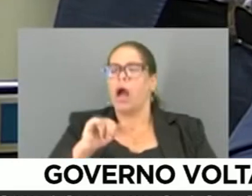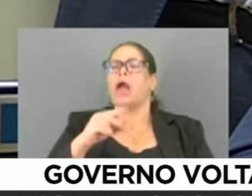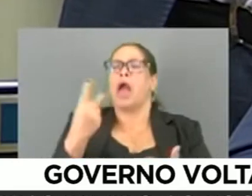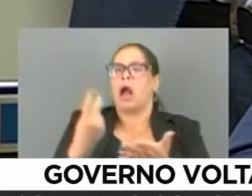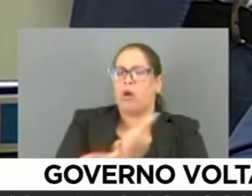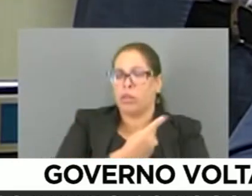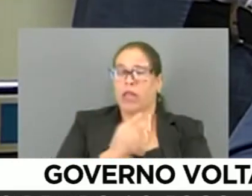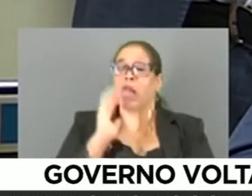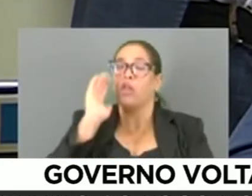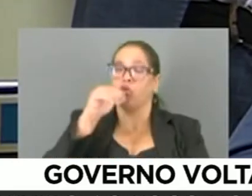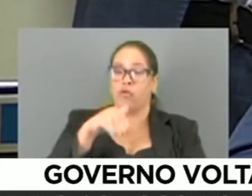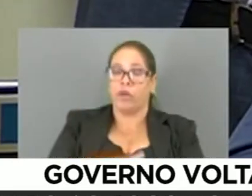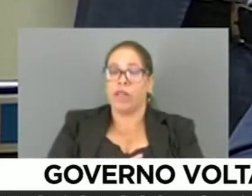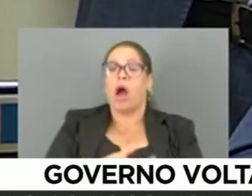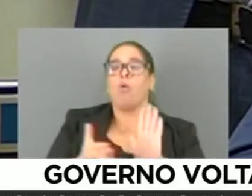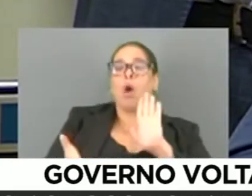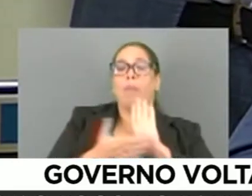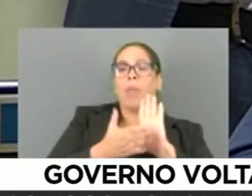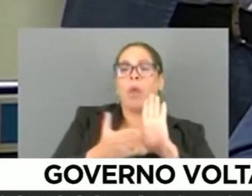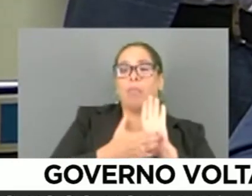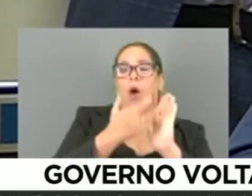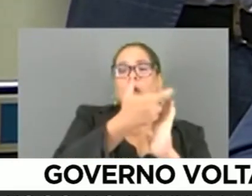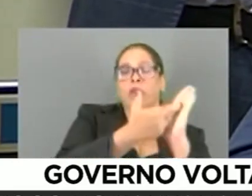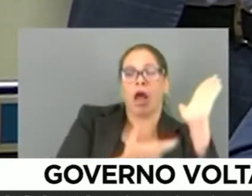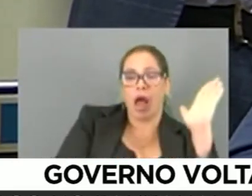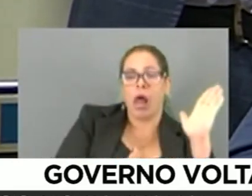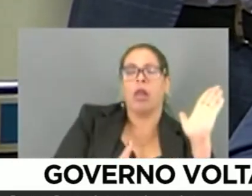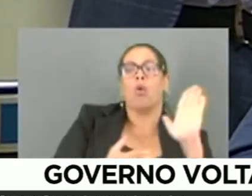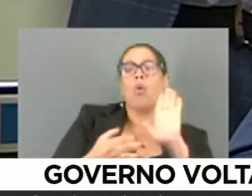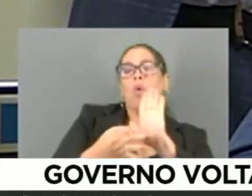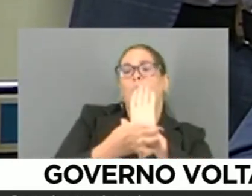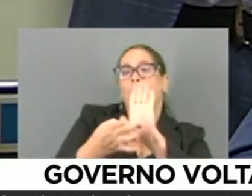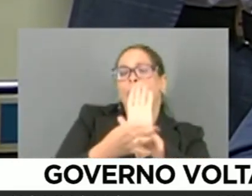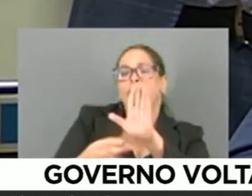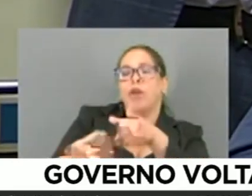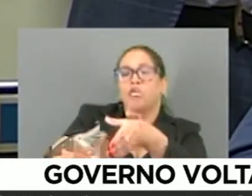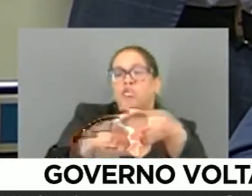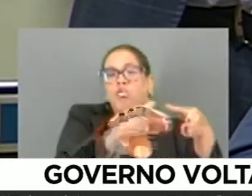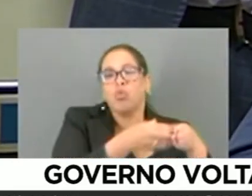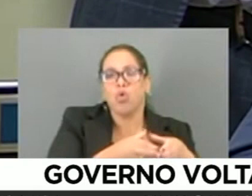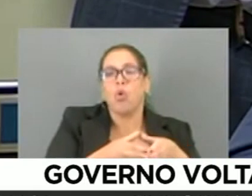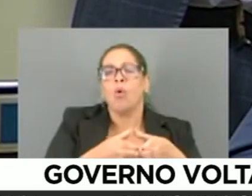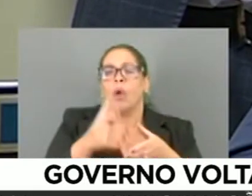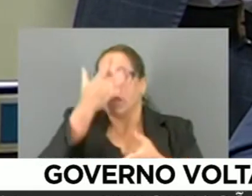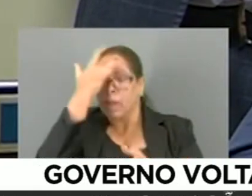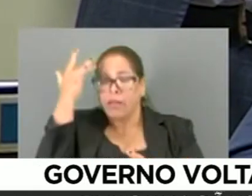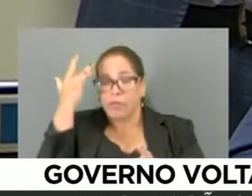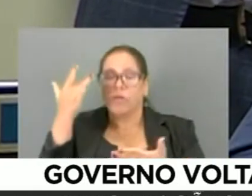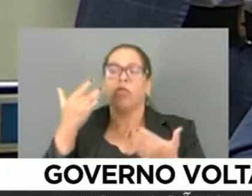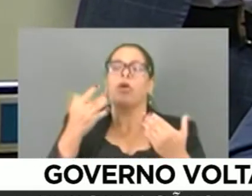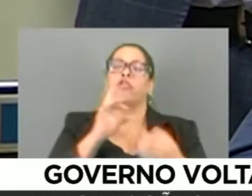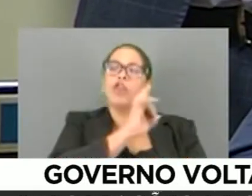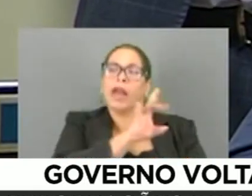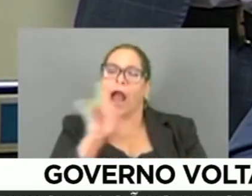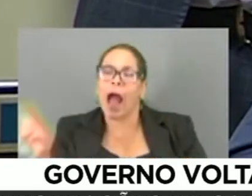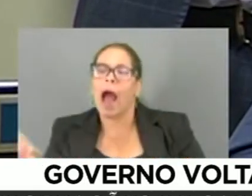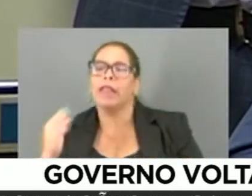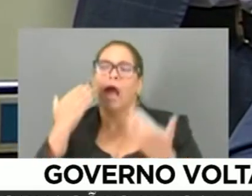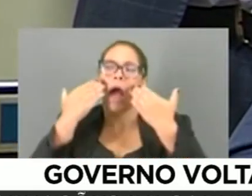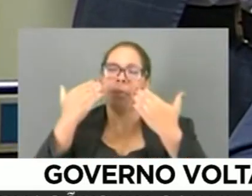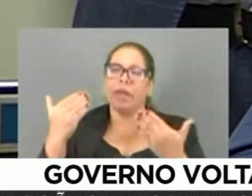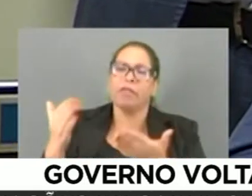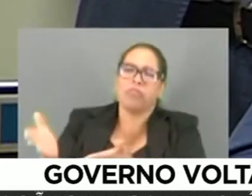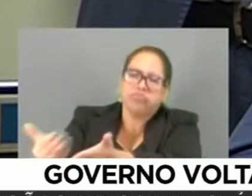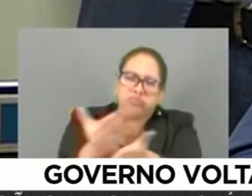final, propor um relatório consignado com as conclusões do grupo de trabalho a partir das exposições dos convidados, o qual